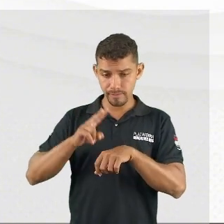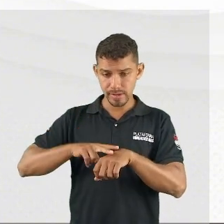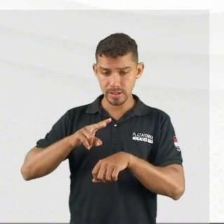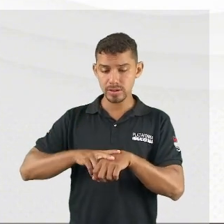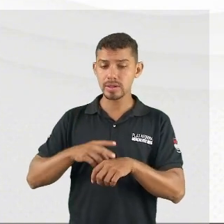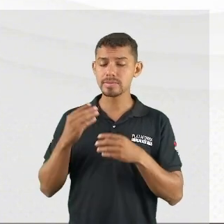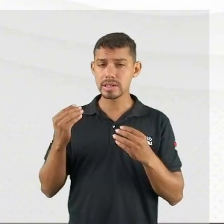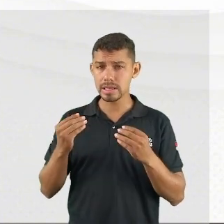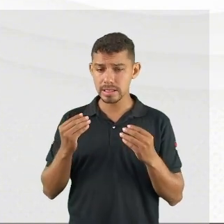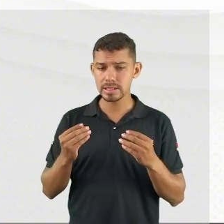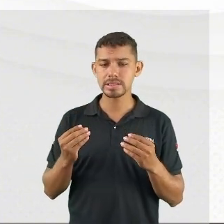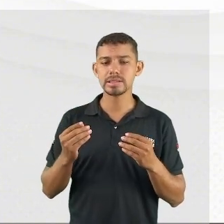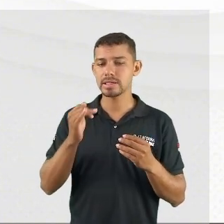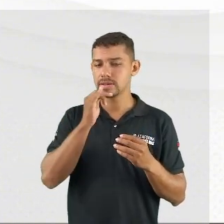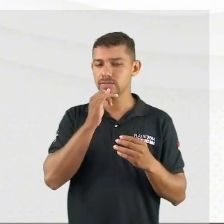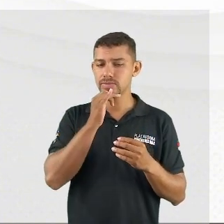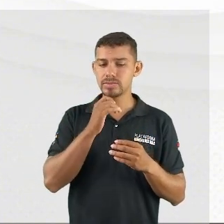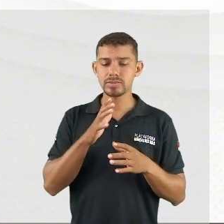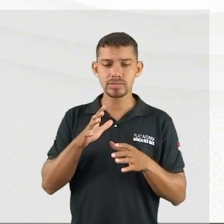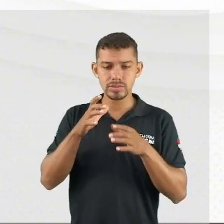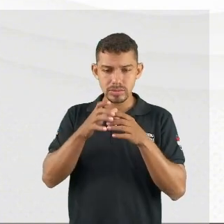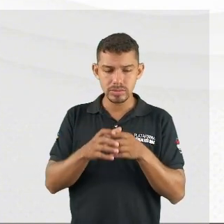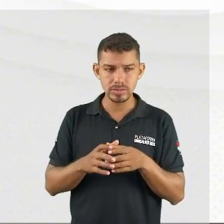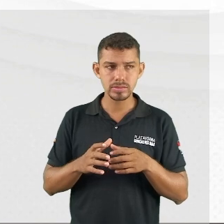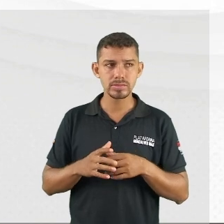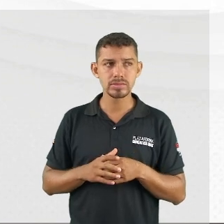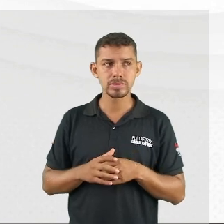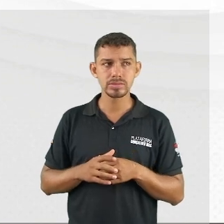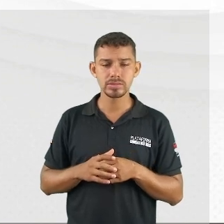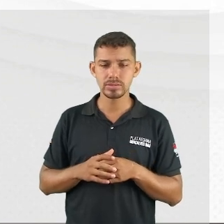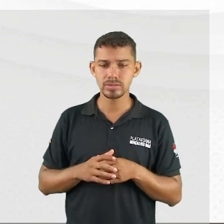Para quê? Para que aqui dentro,